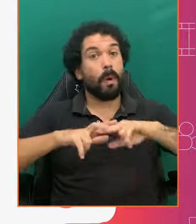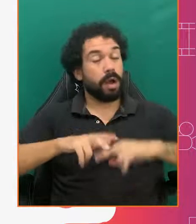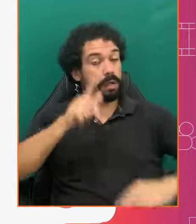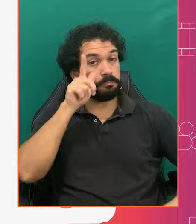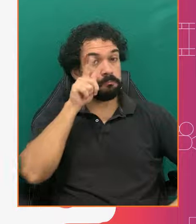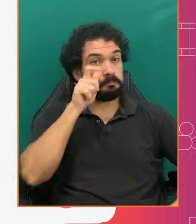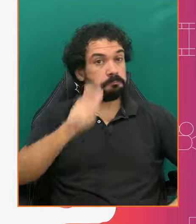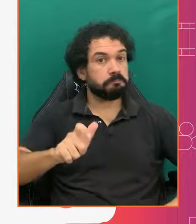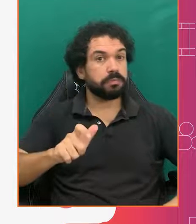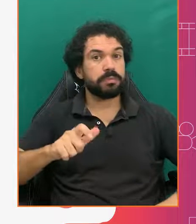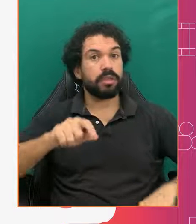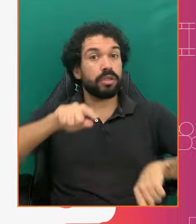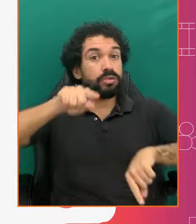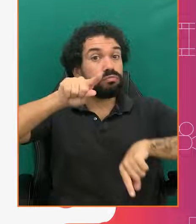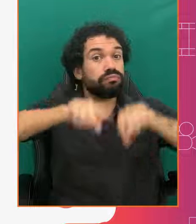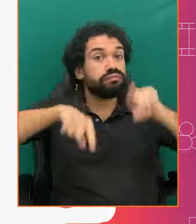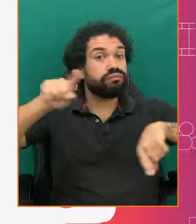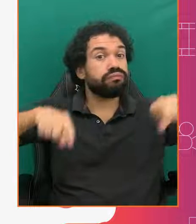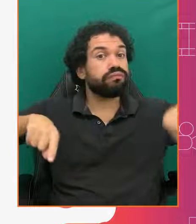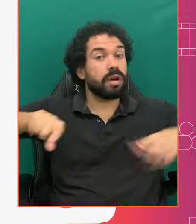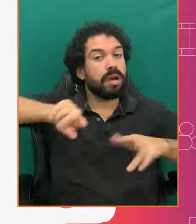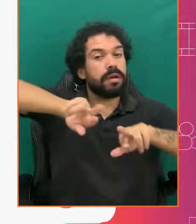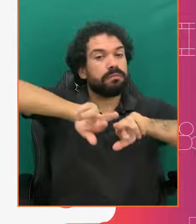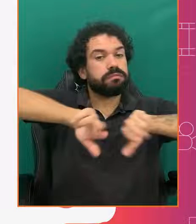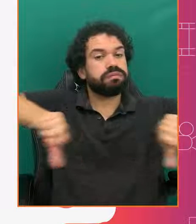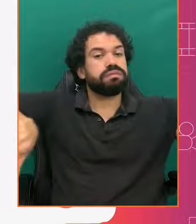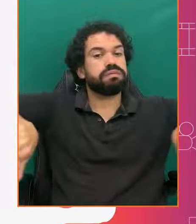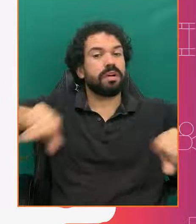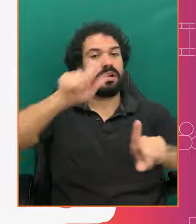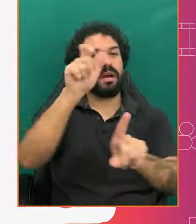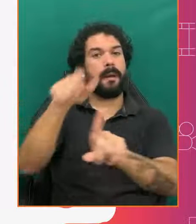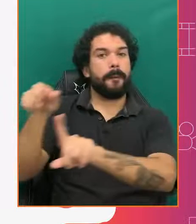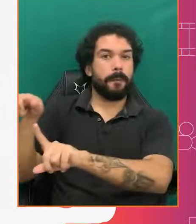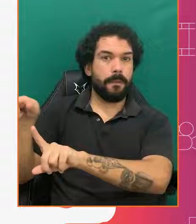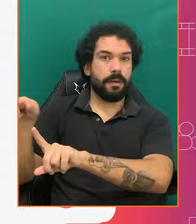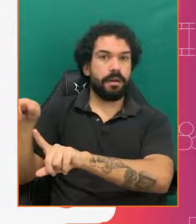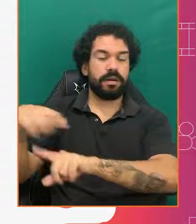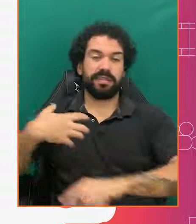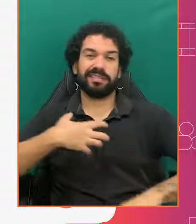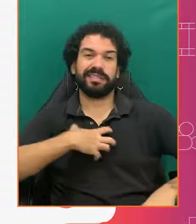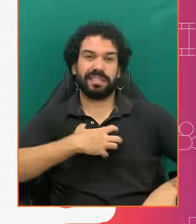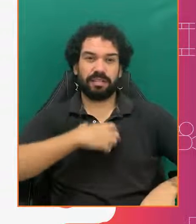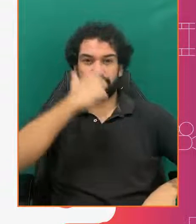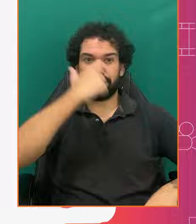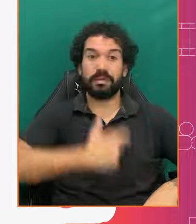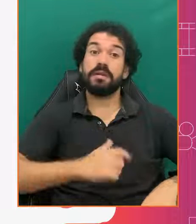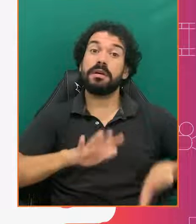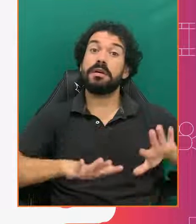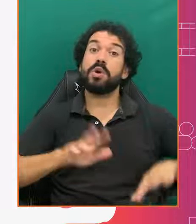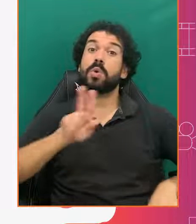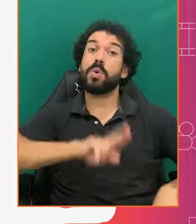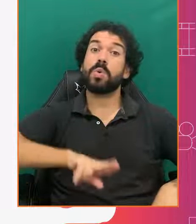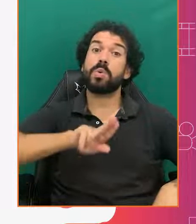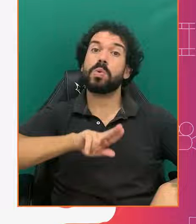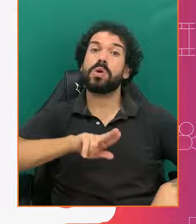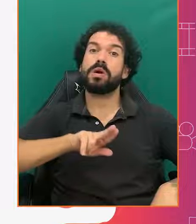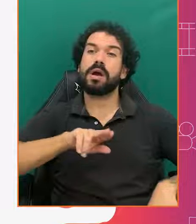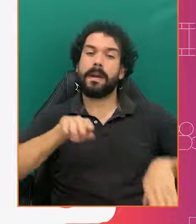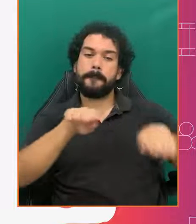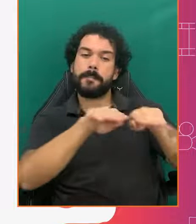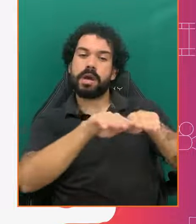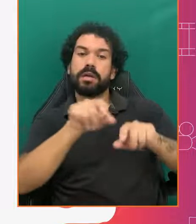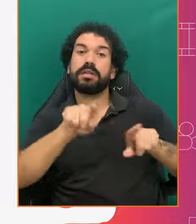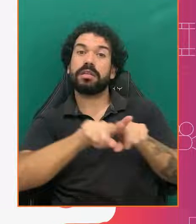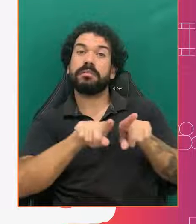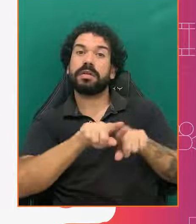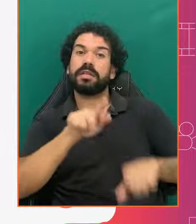interessante ter uma variedade na aparência dos personagens, usando até mesmo diferentes